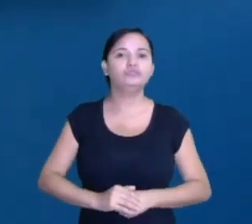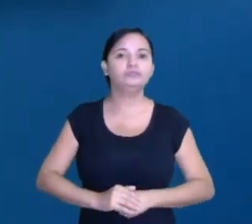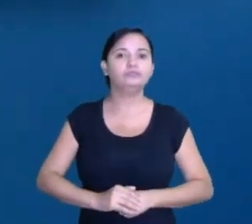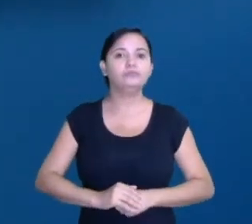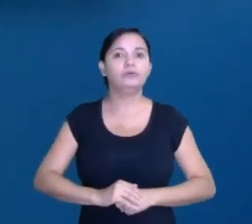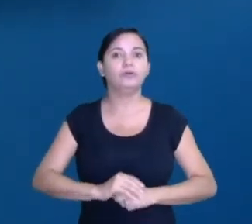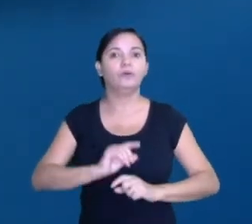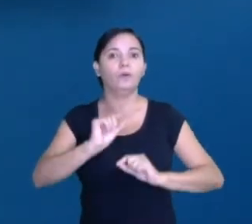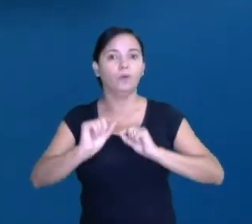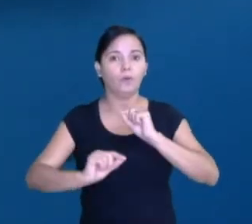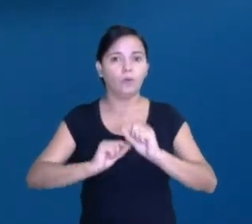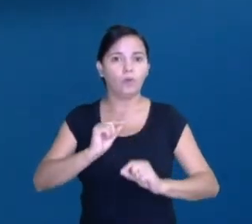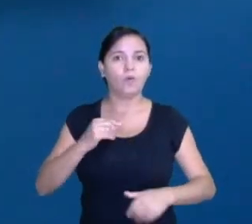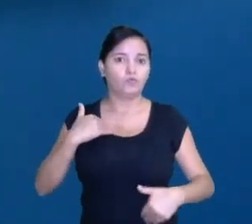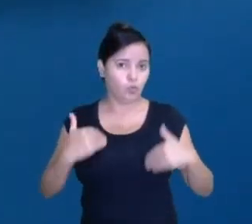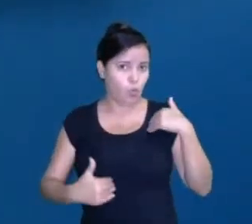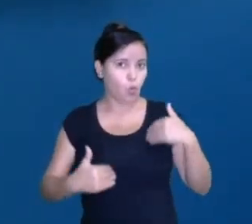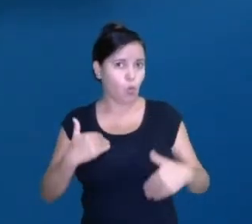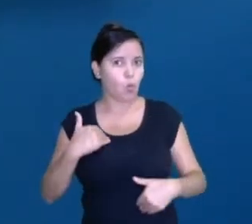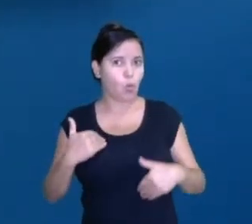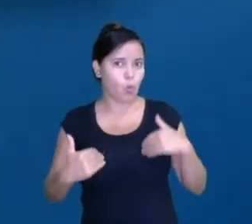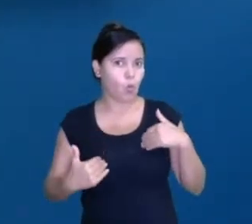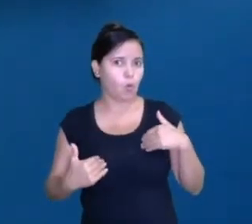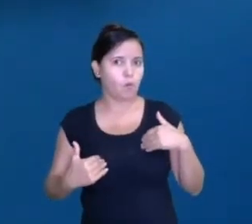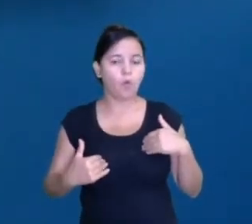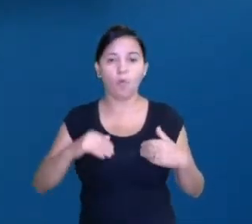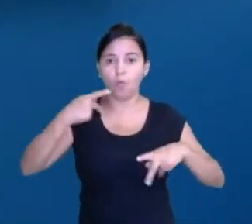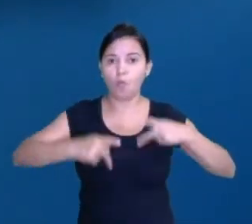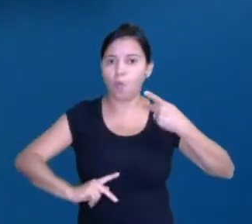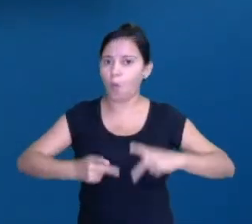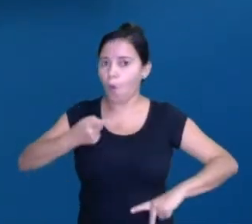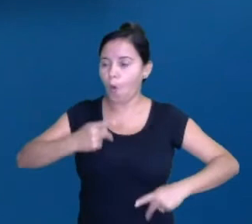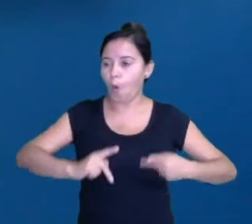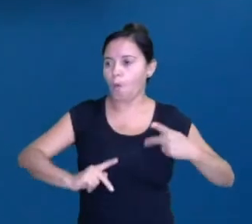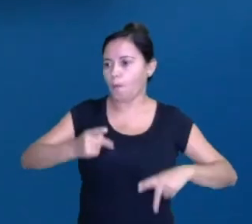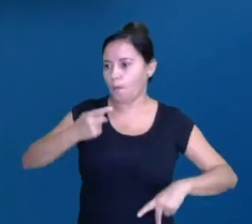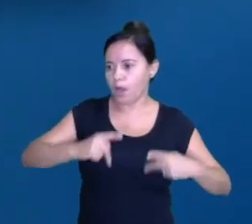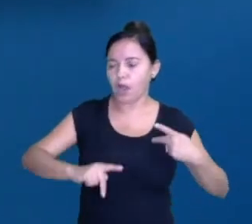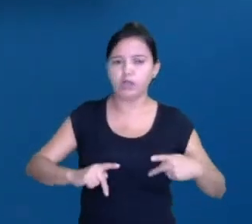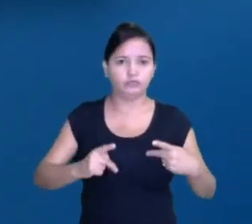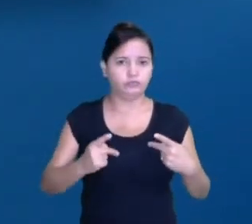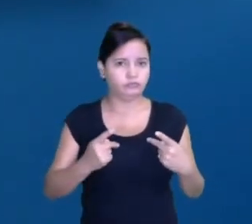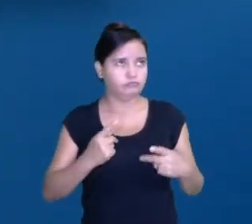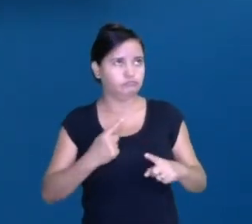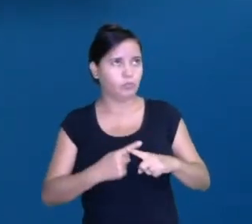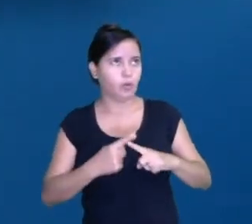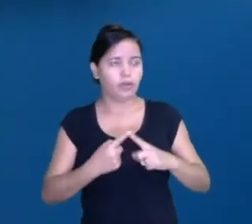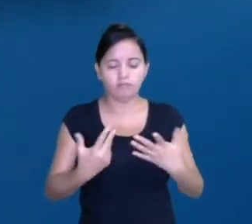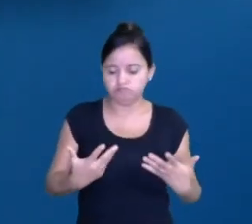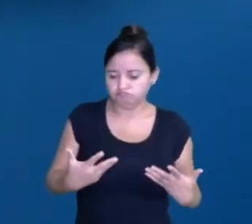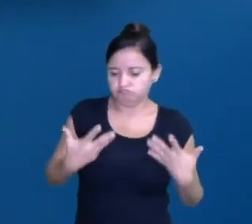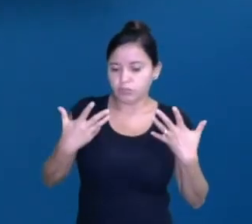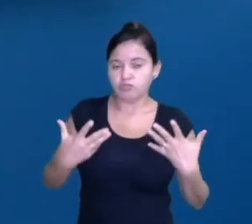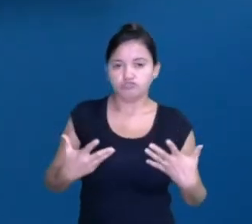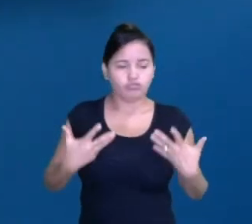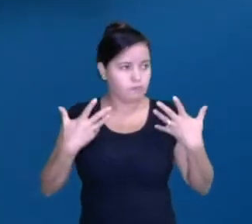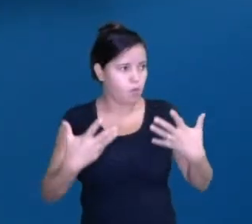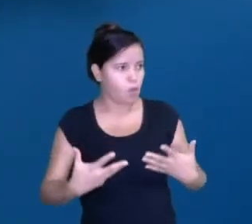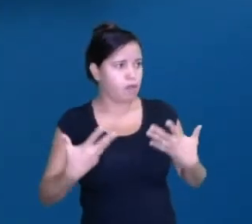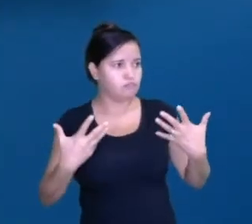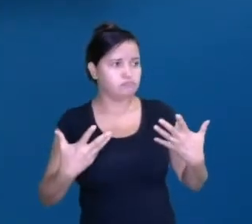chamada de corpo lúteo ou corpo grávido. E a gente tem o hormônio folículo estimulante, tem a ver com o processo